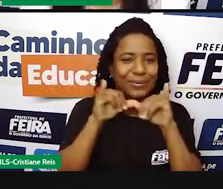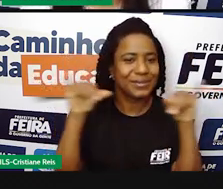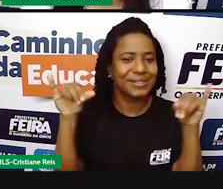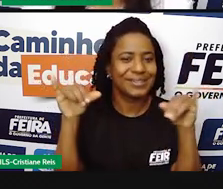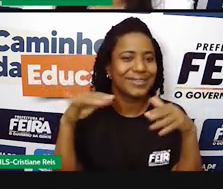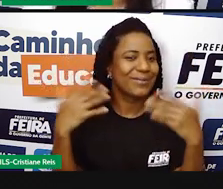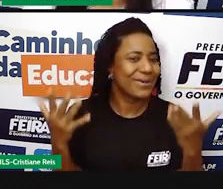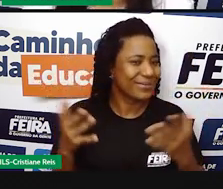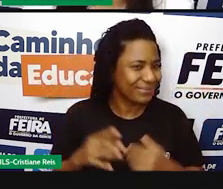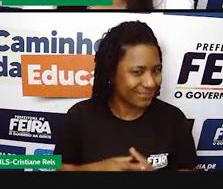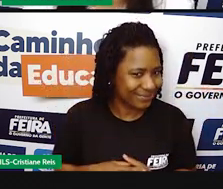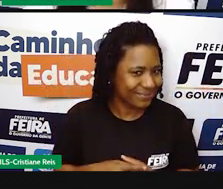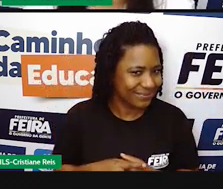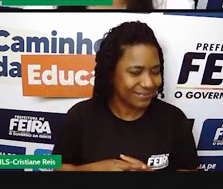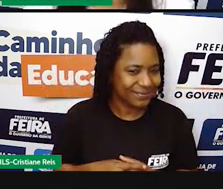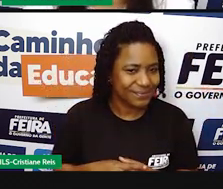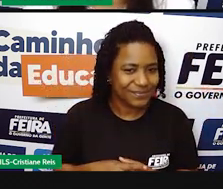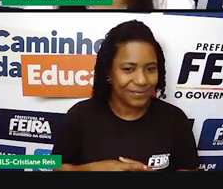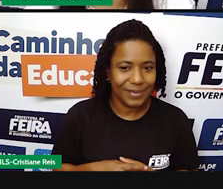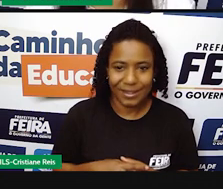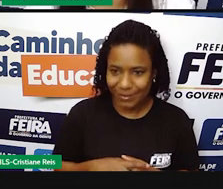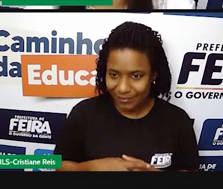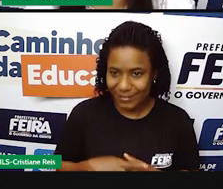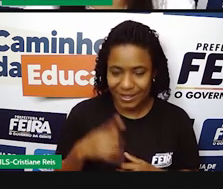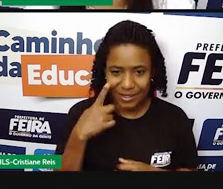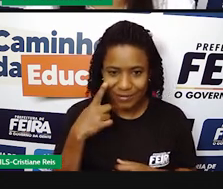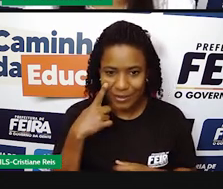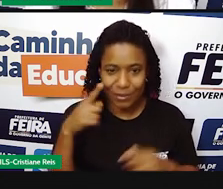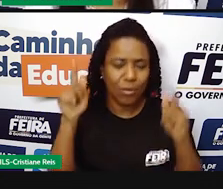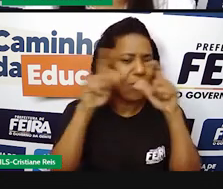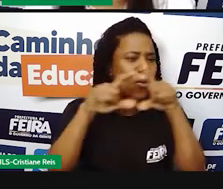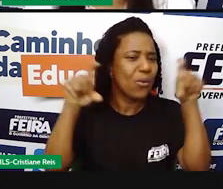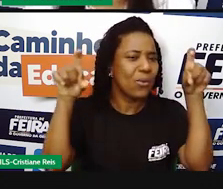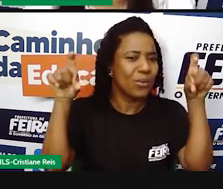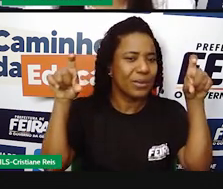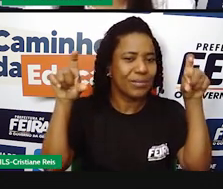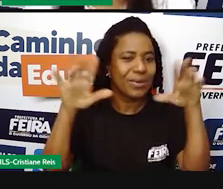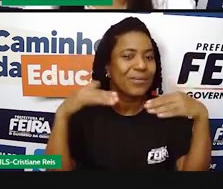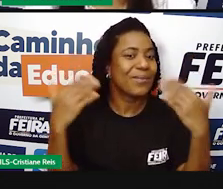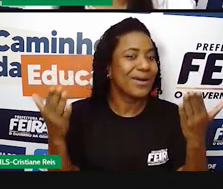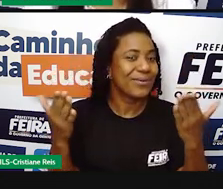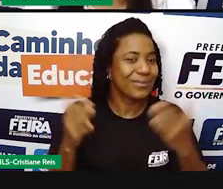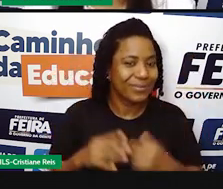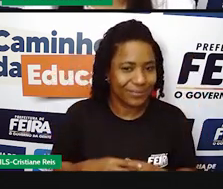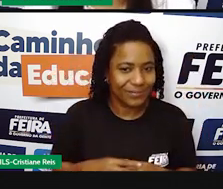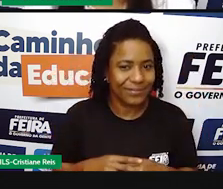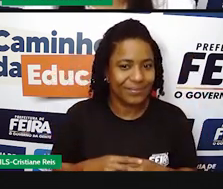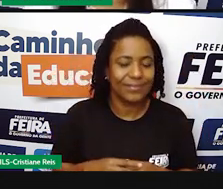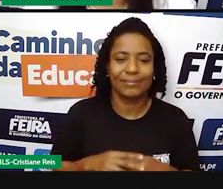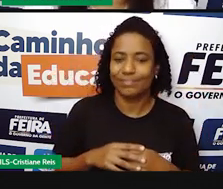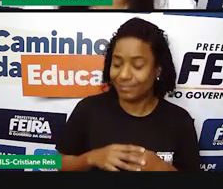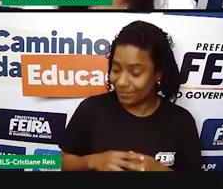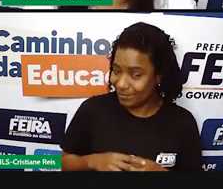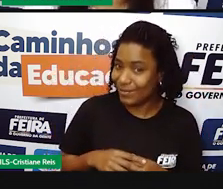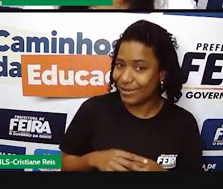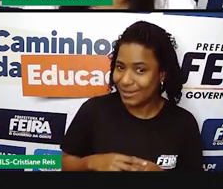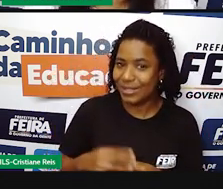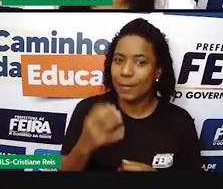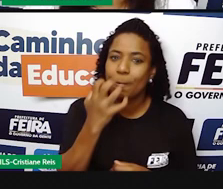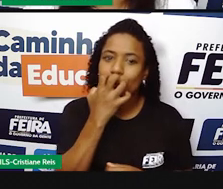notícia? Perceberam aí qual foi o tema? O tema trata aí, né, da doação